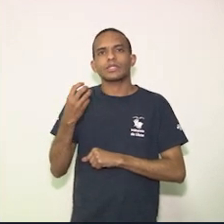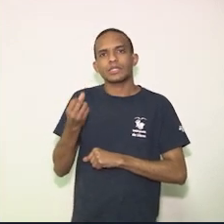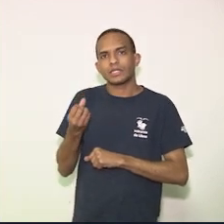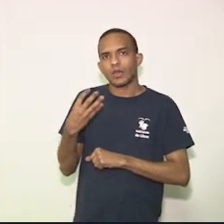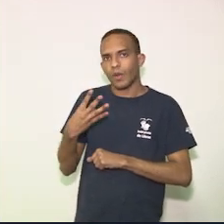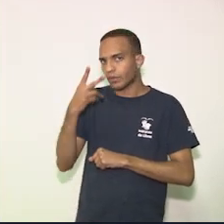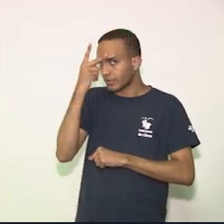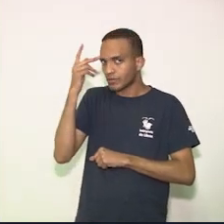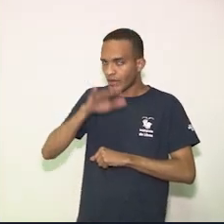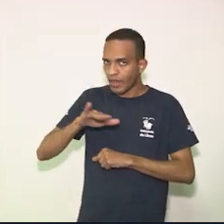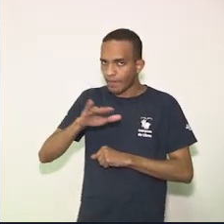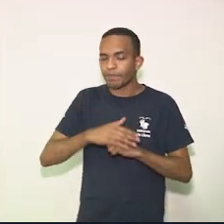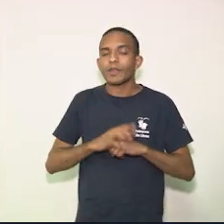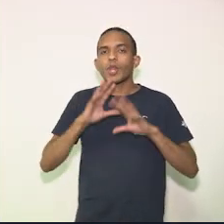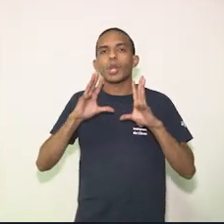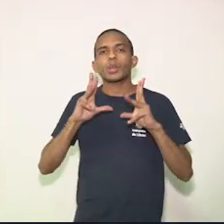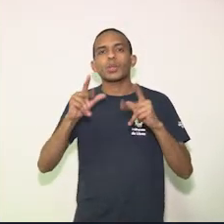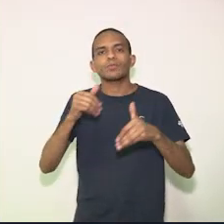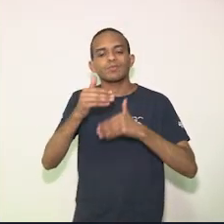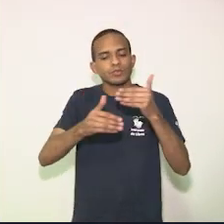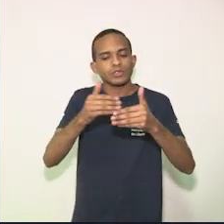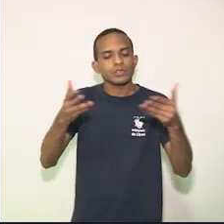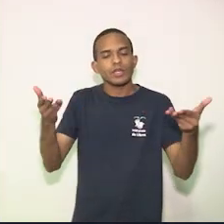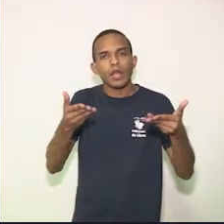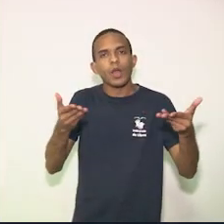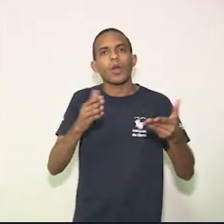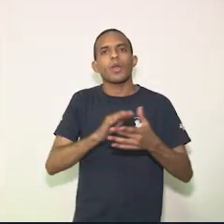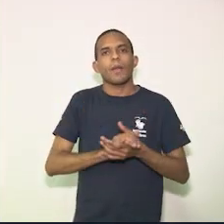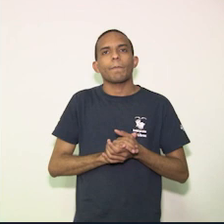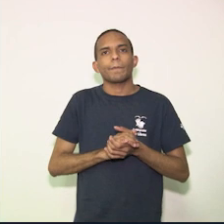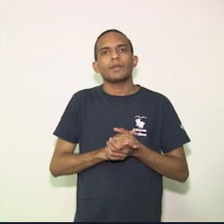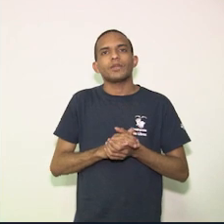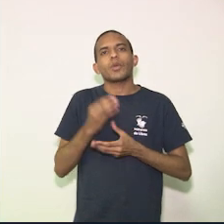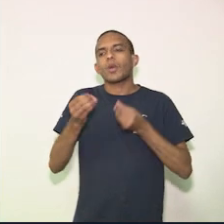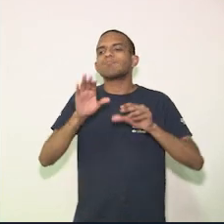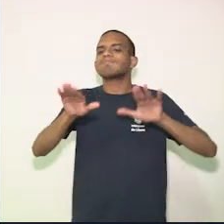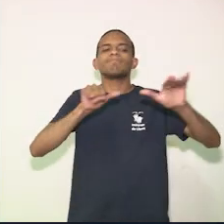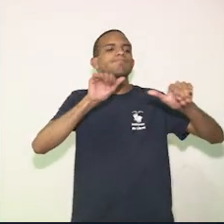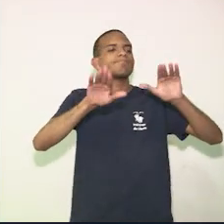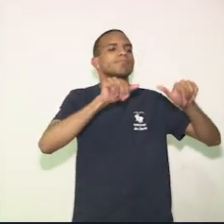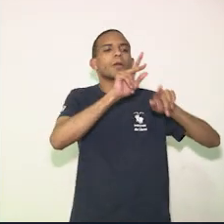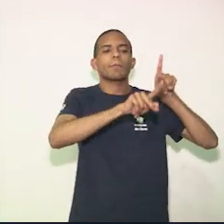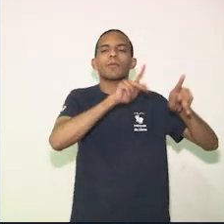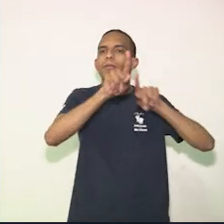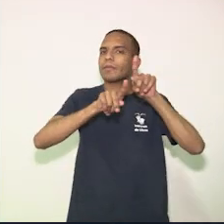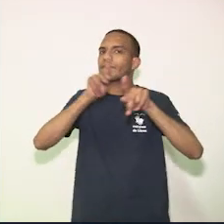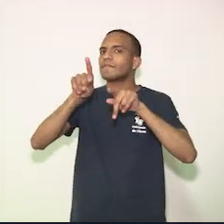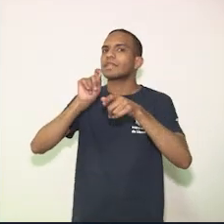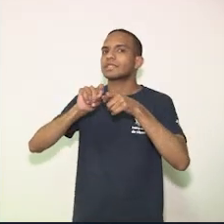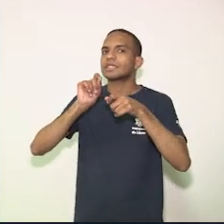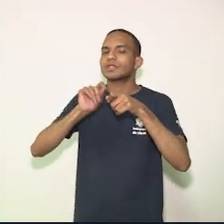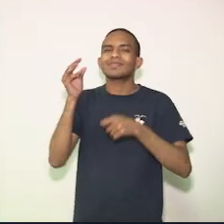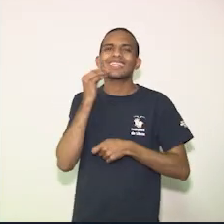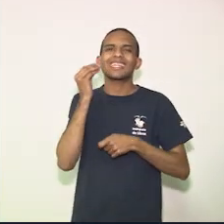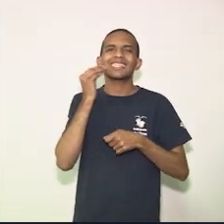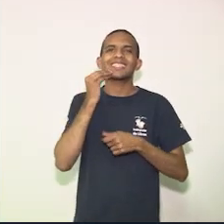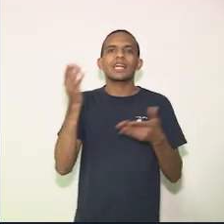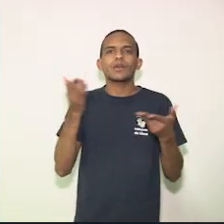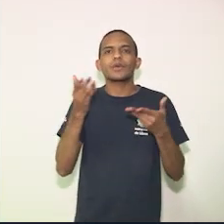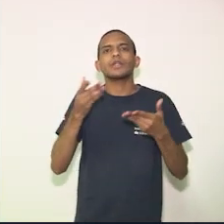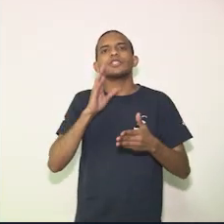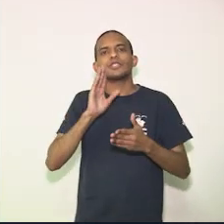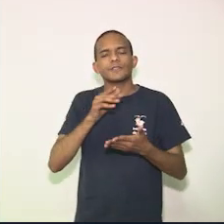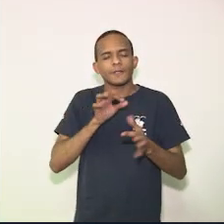779.464 pessoas. Todo esse processo agora de chamamento público para a realização dessa testagem está em curso